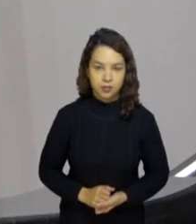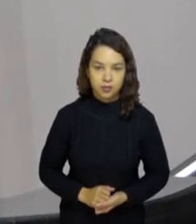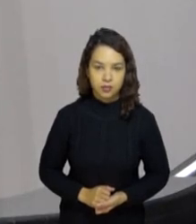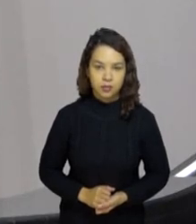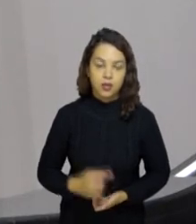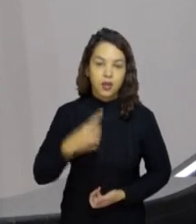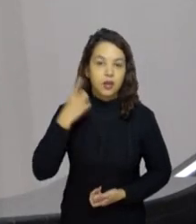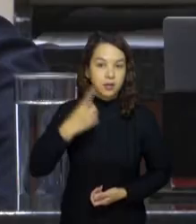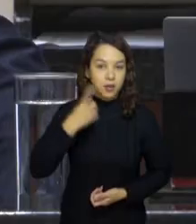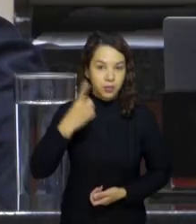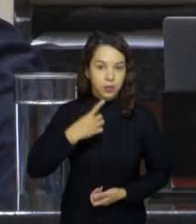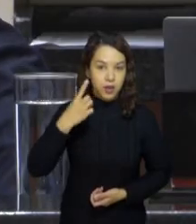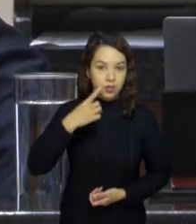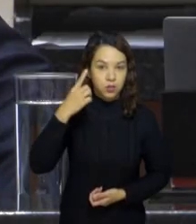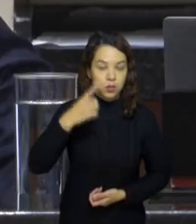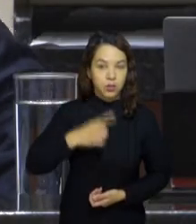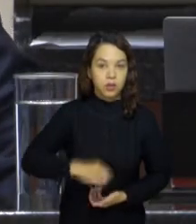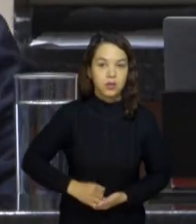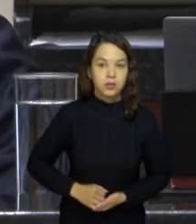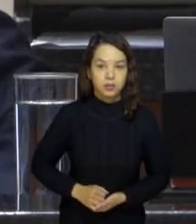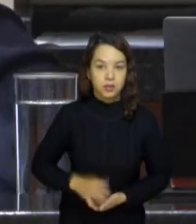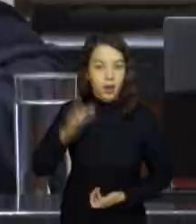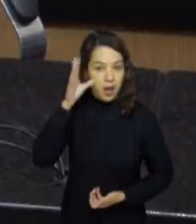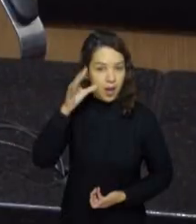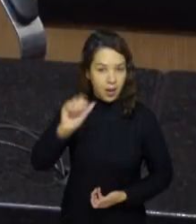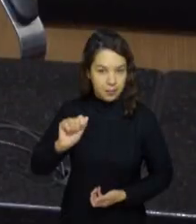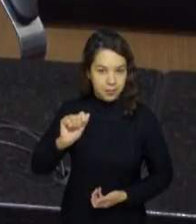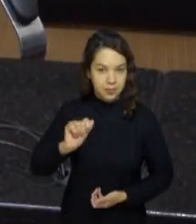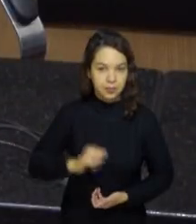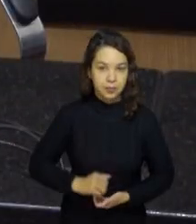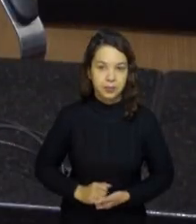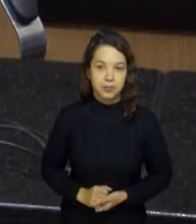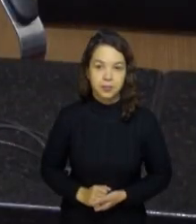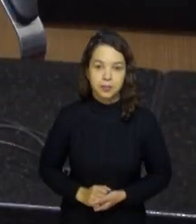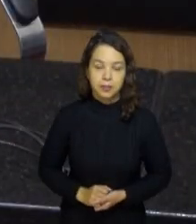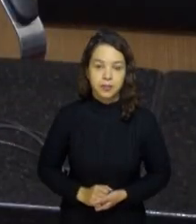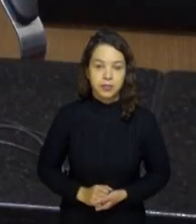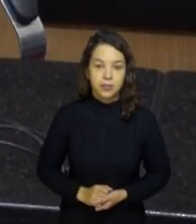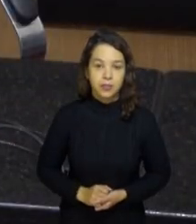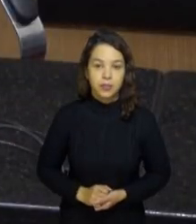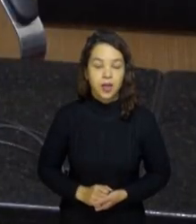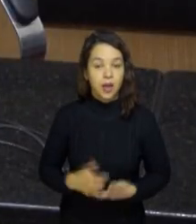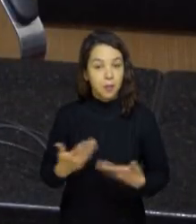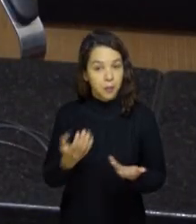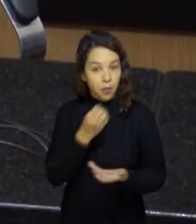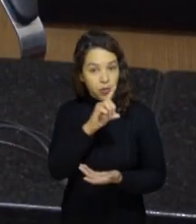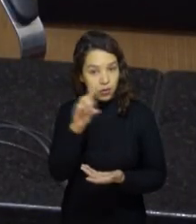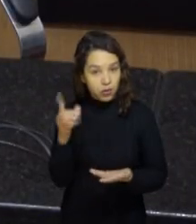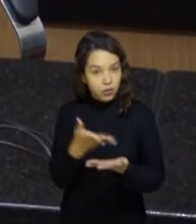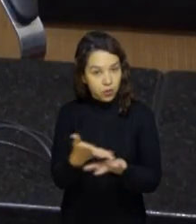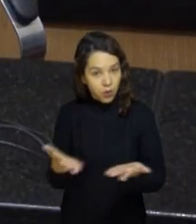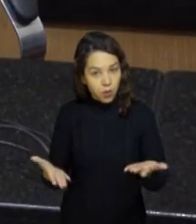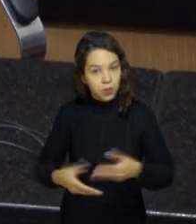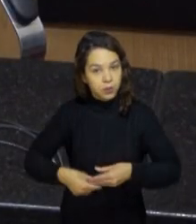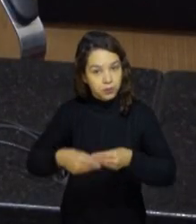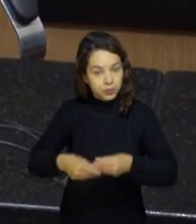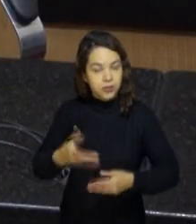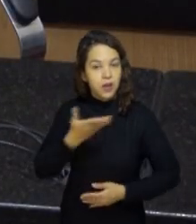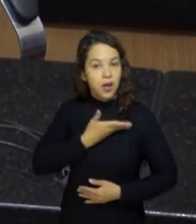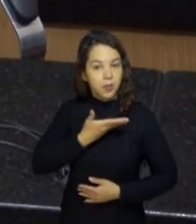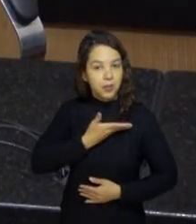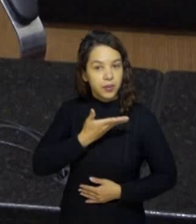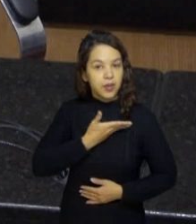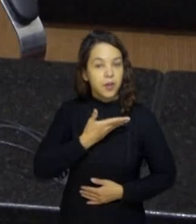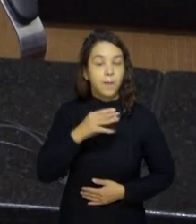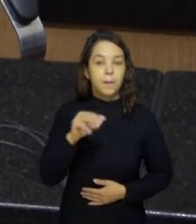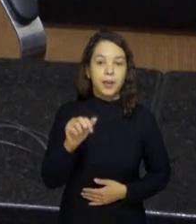Deputado Camilo Martins. Bom dia a todos. Quero cumprimentar aqui meu amigo Marcelo Petrelli, presidente do Grupo NDTV,